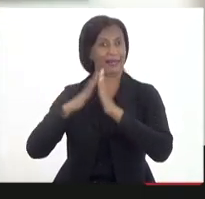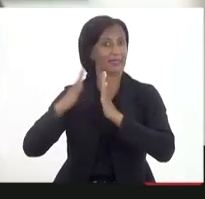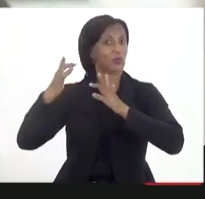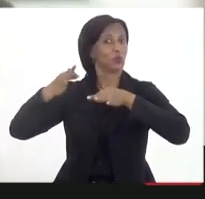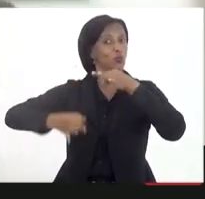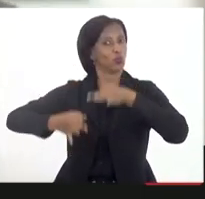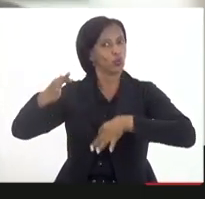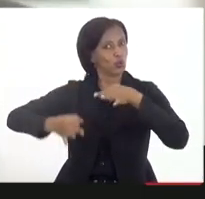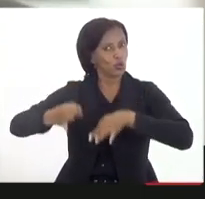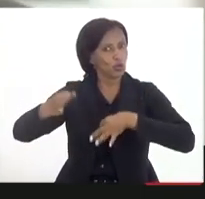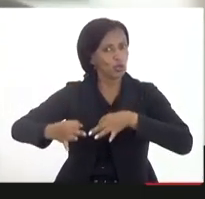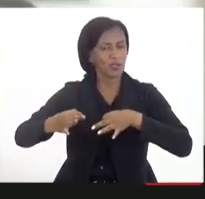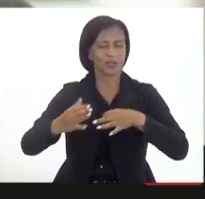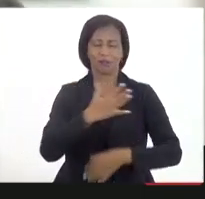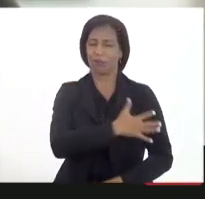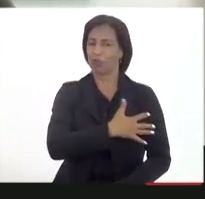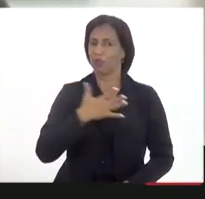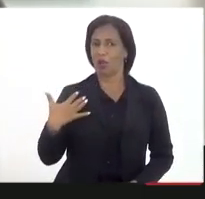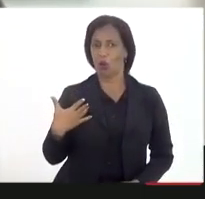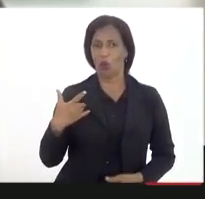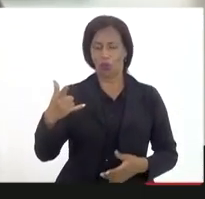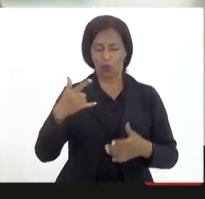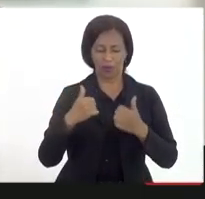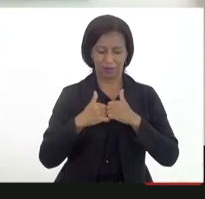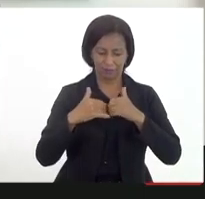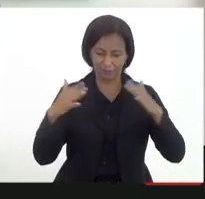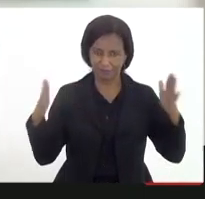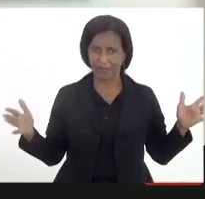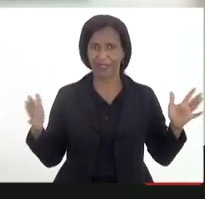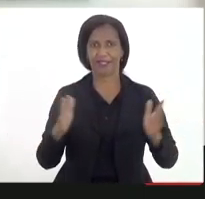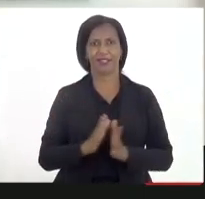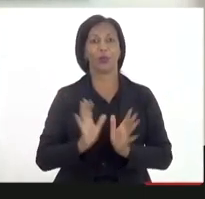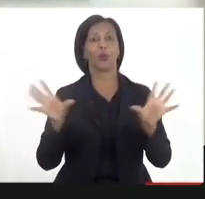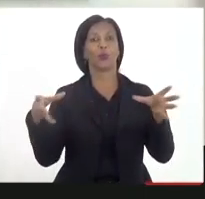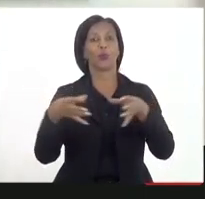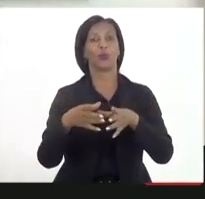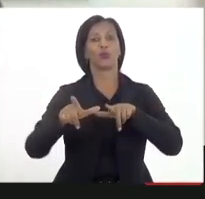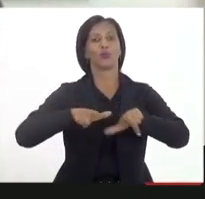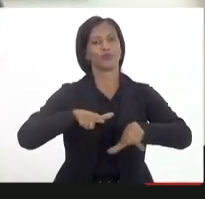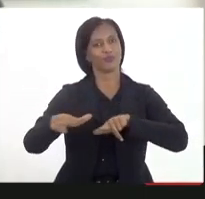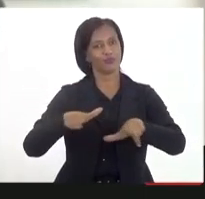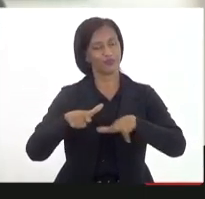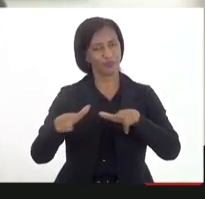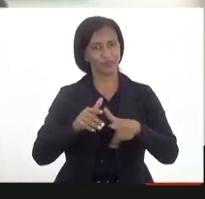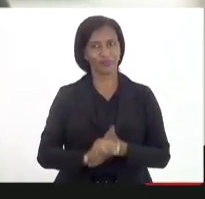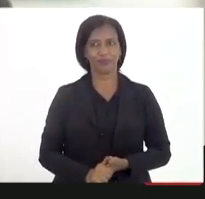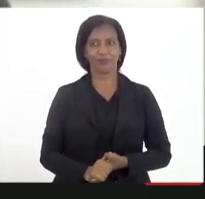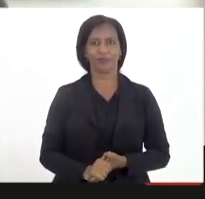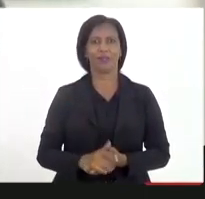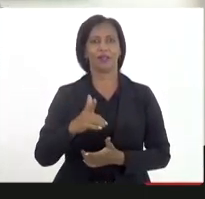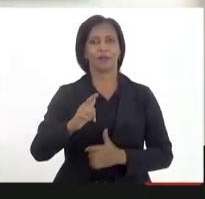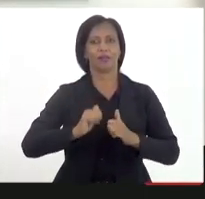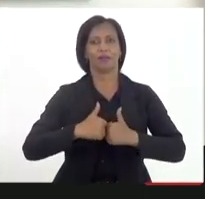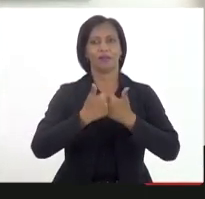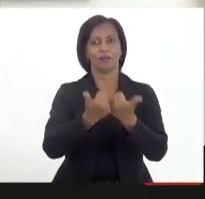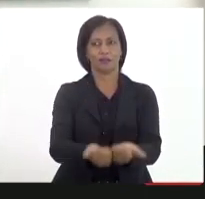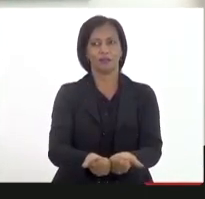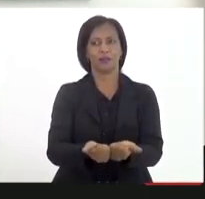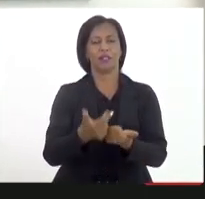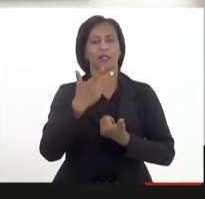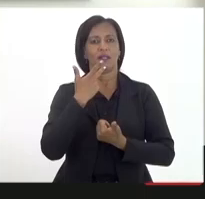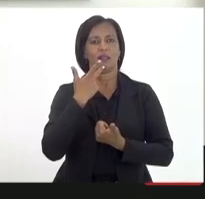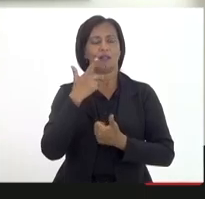justiça e é com muita honra tá declarado normalmente aberto o grupo de trabalho para otimização da